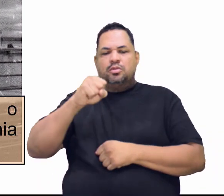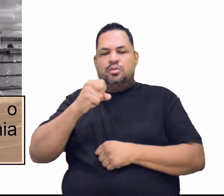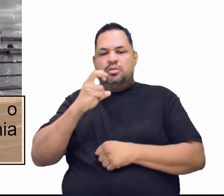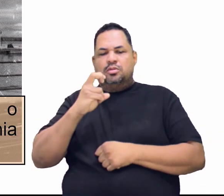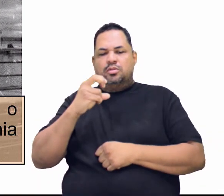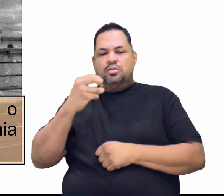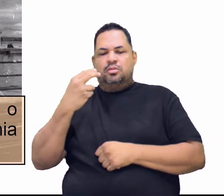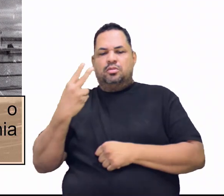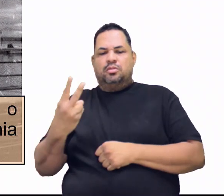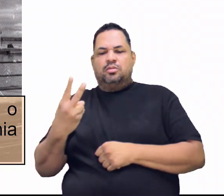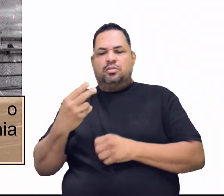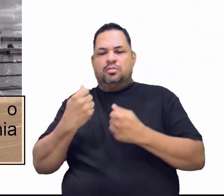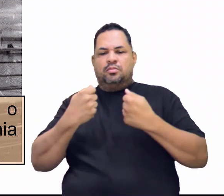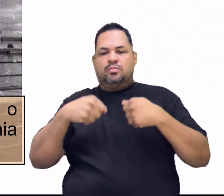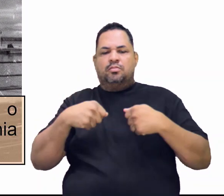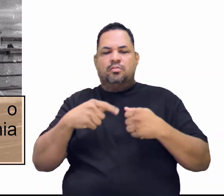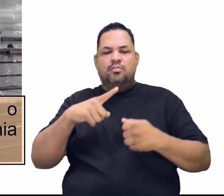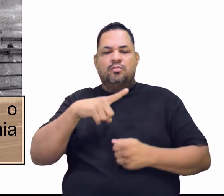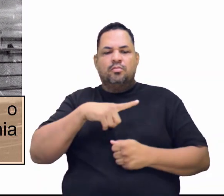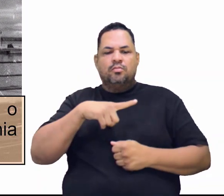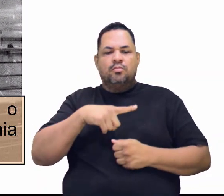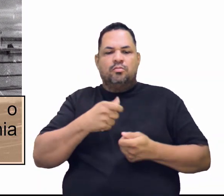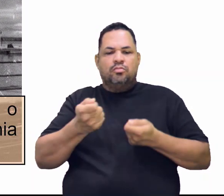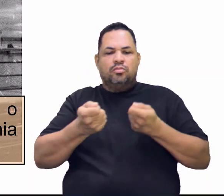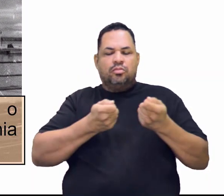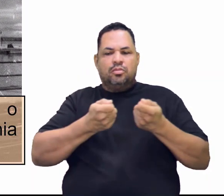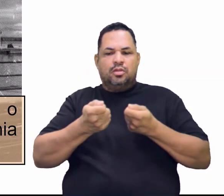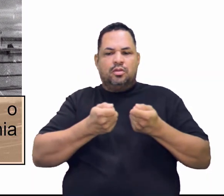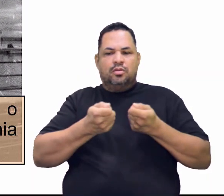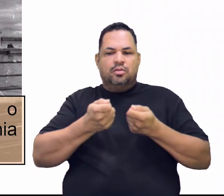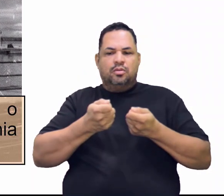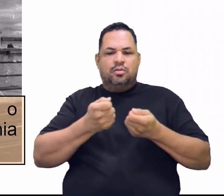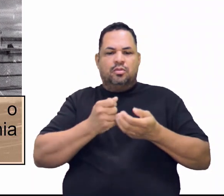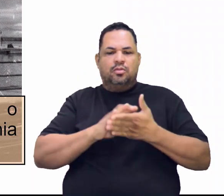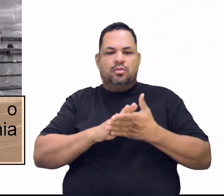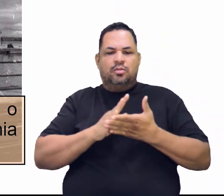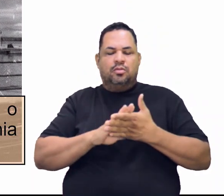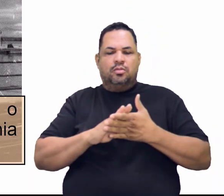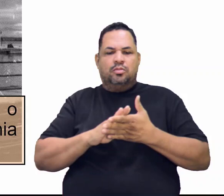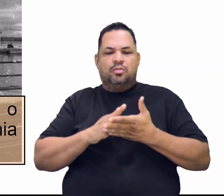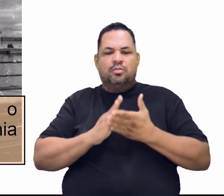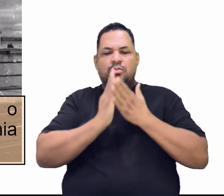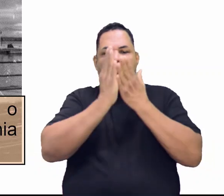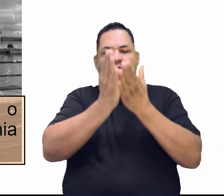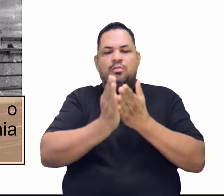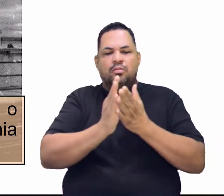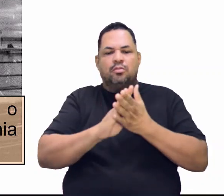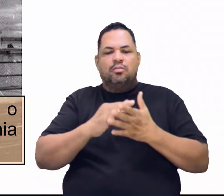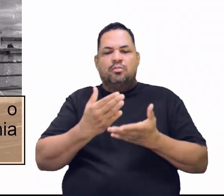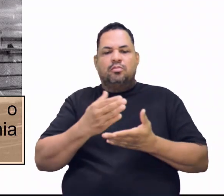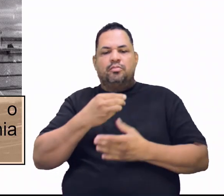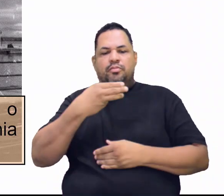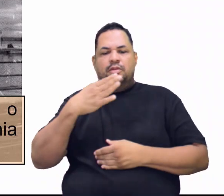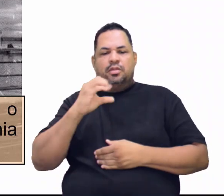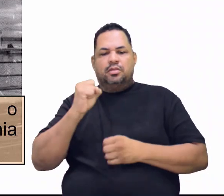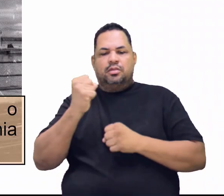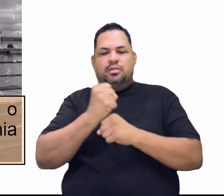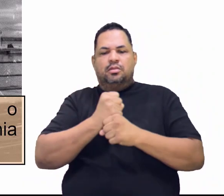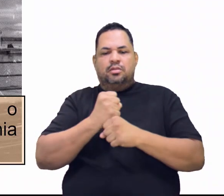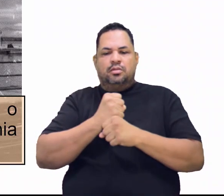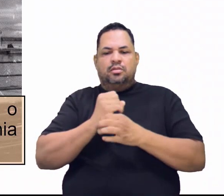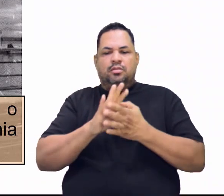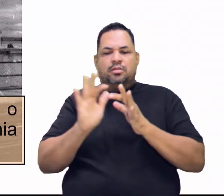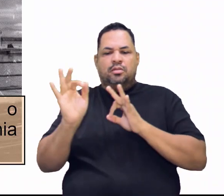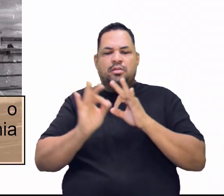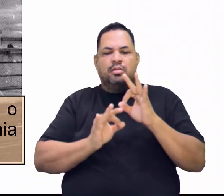1852, que ele poderia operar navegando aqui, tendo um monopólio de 30